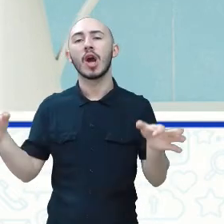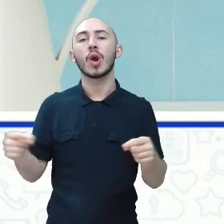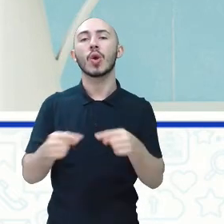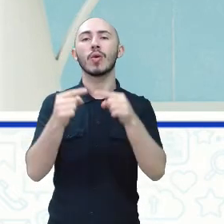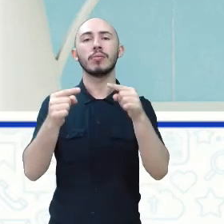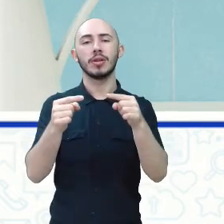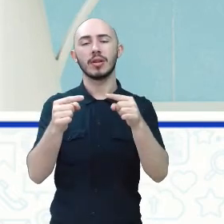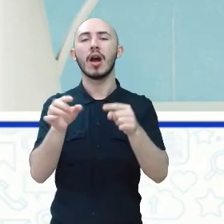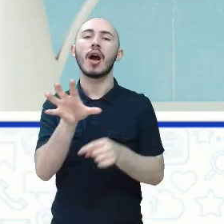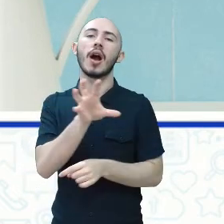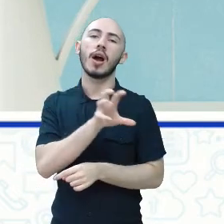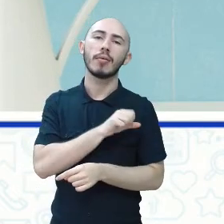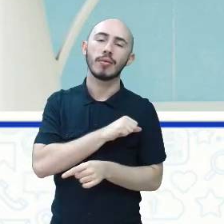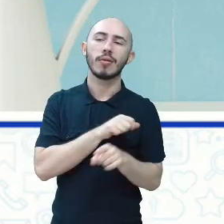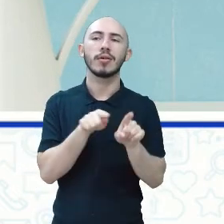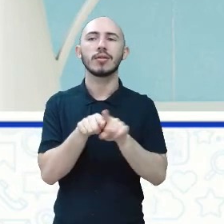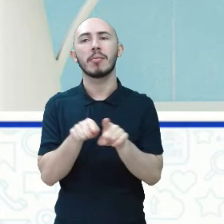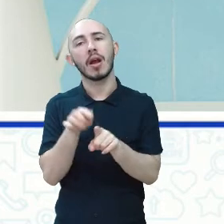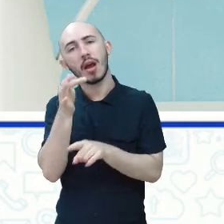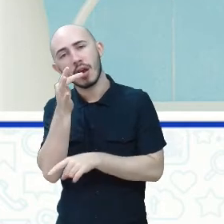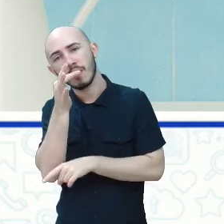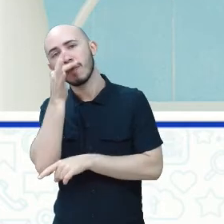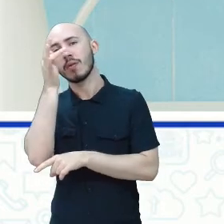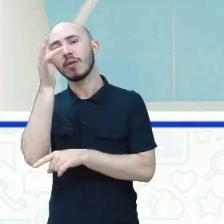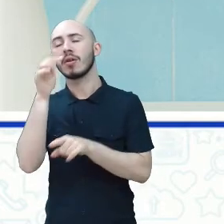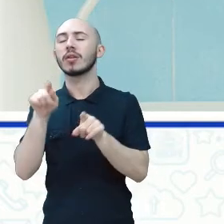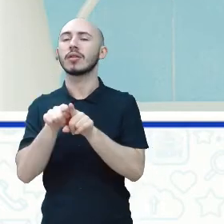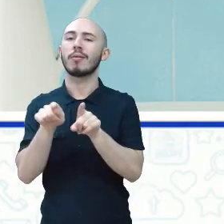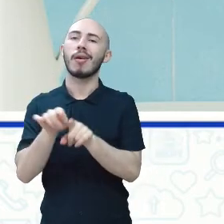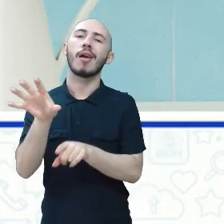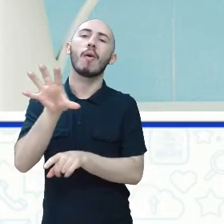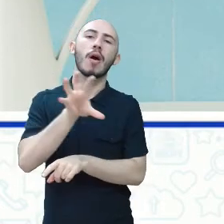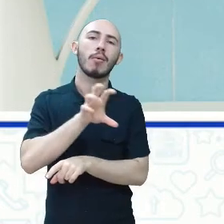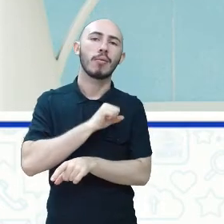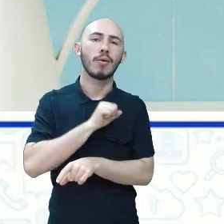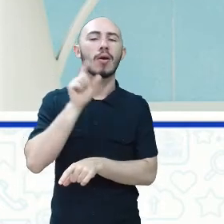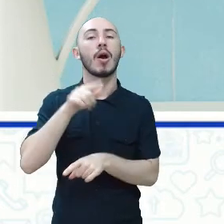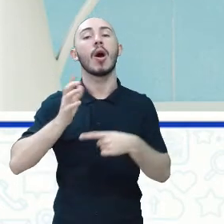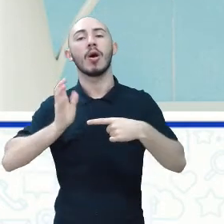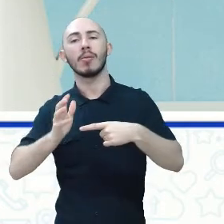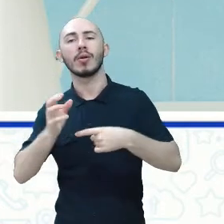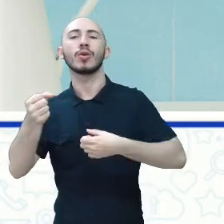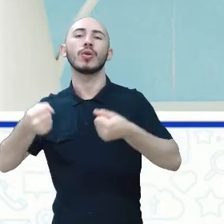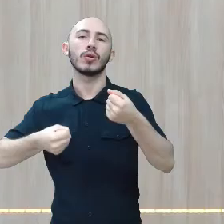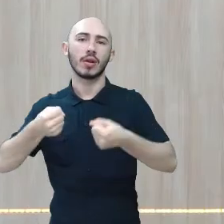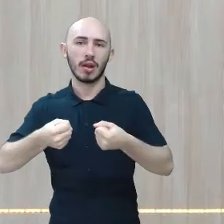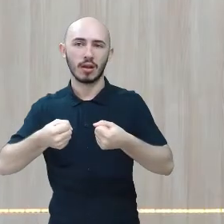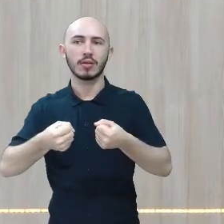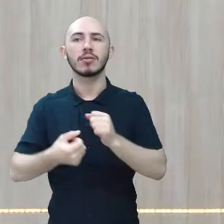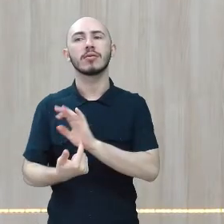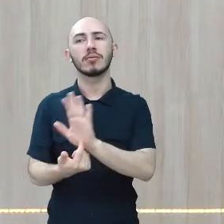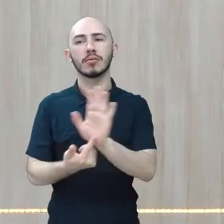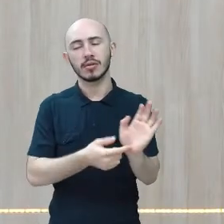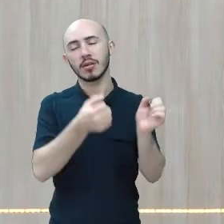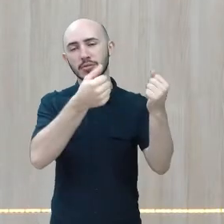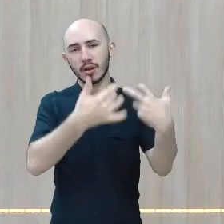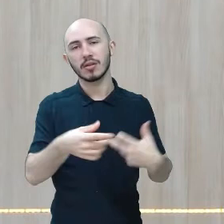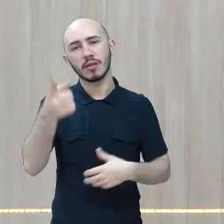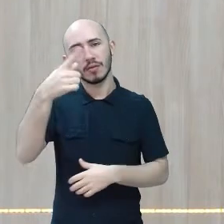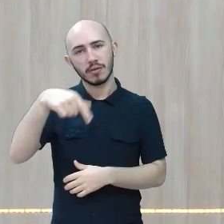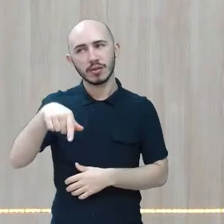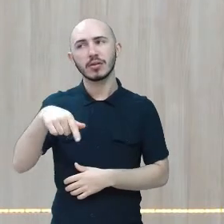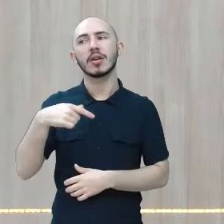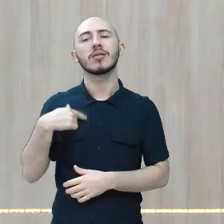amor e a flor, e entre o amor e o motor do carro. Eu deixei essa explicação para vocês